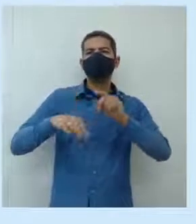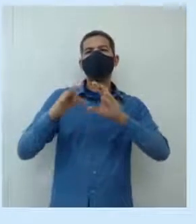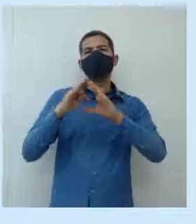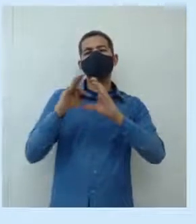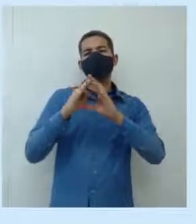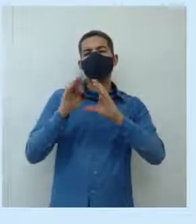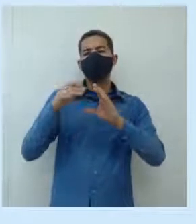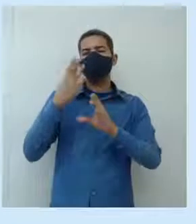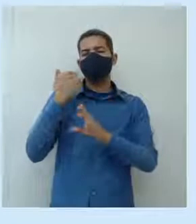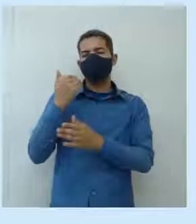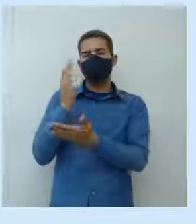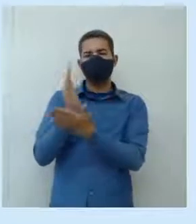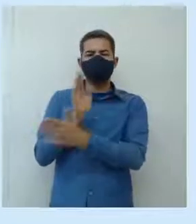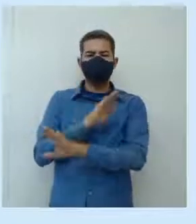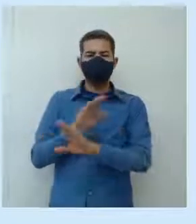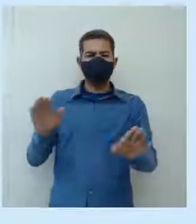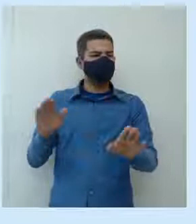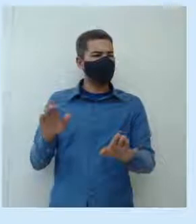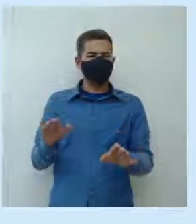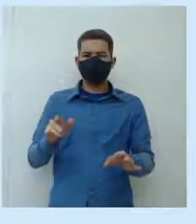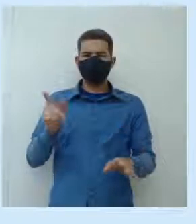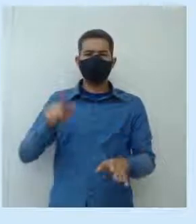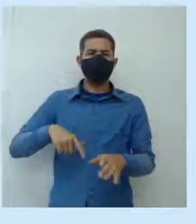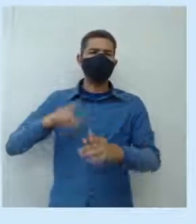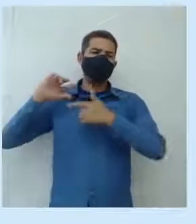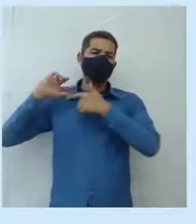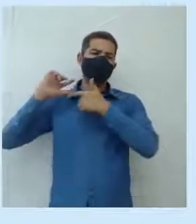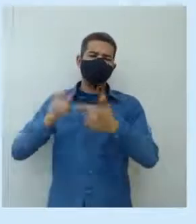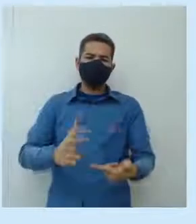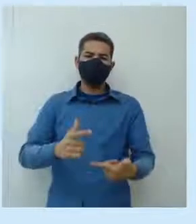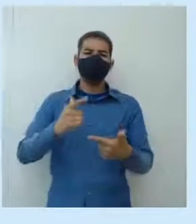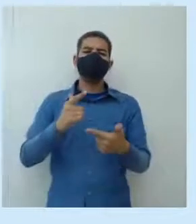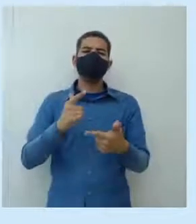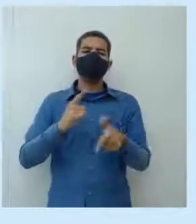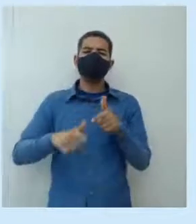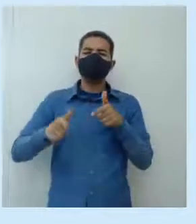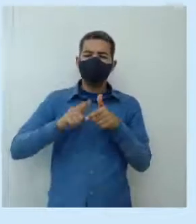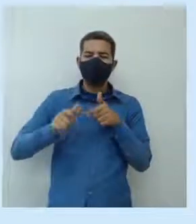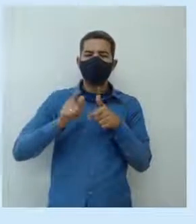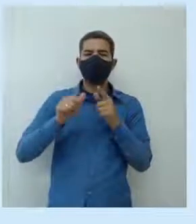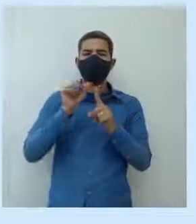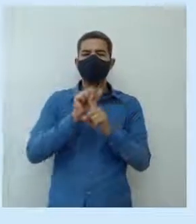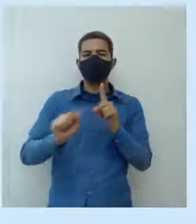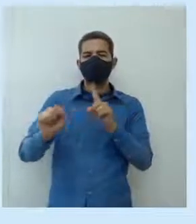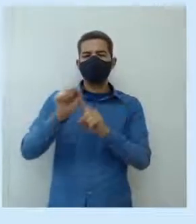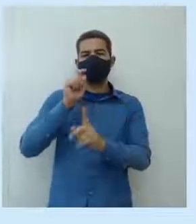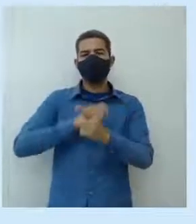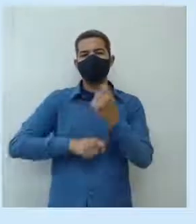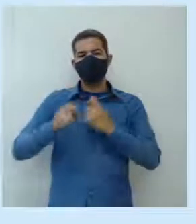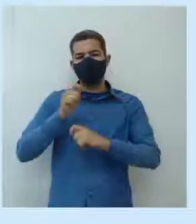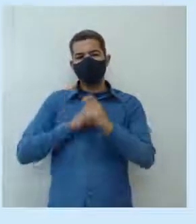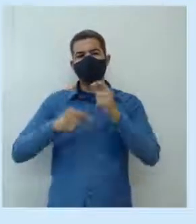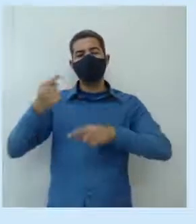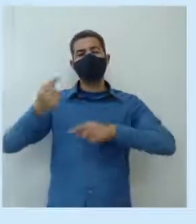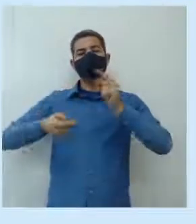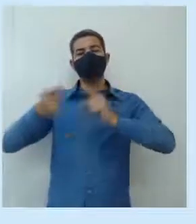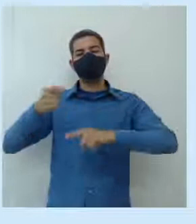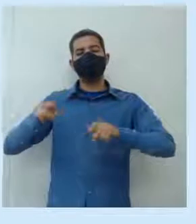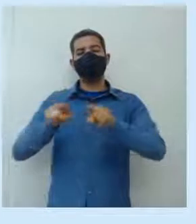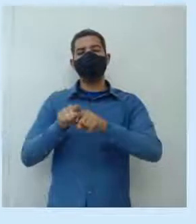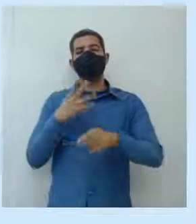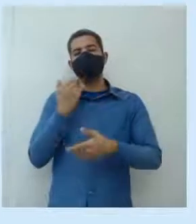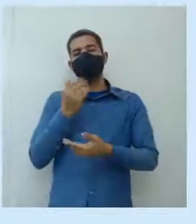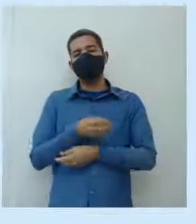a fome no mundo, uma vez que a fome é um problema de ordem socioeconômica, política e desperdício de alimentos. A gente vê